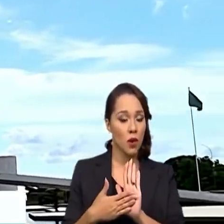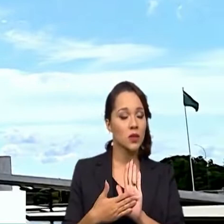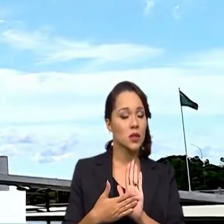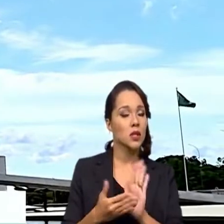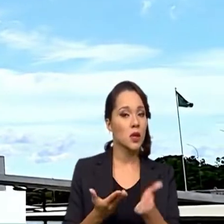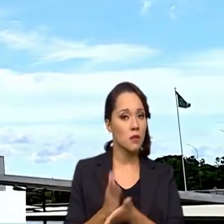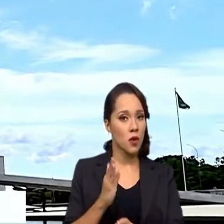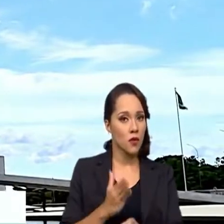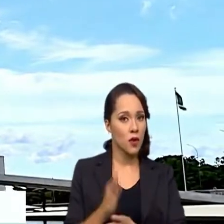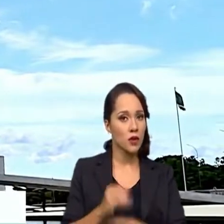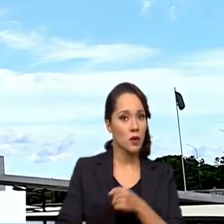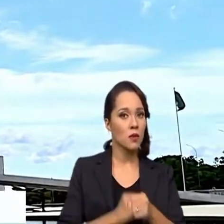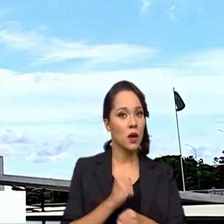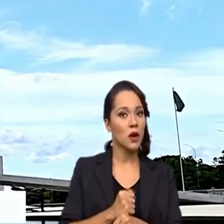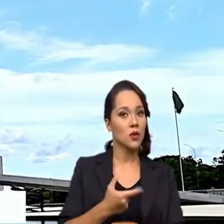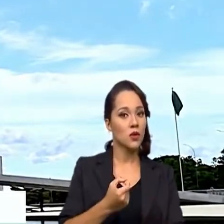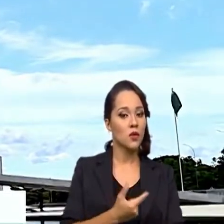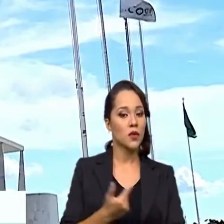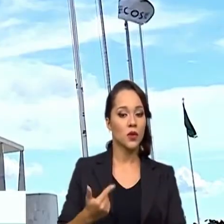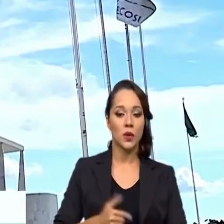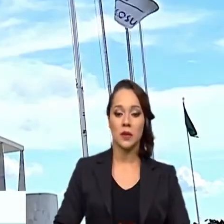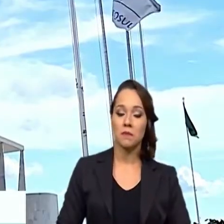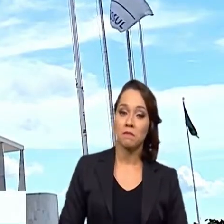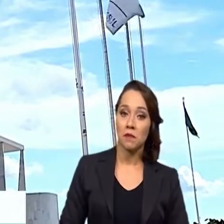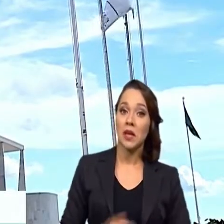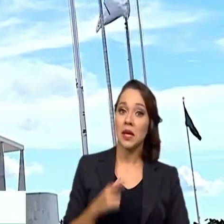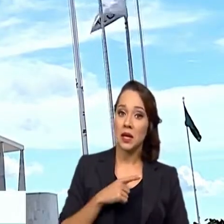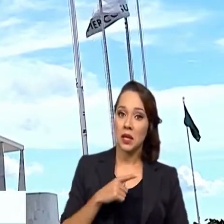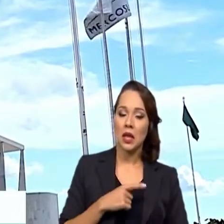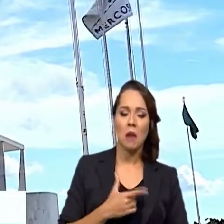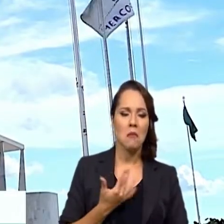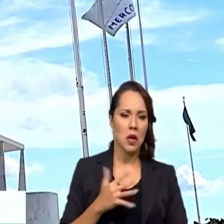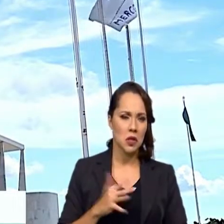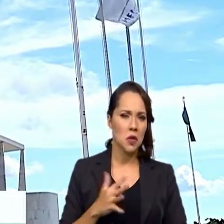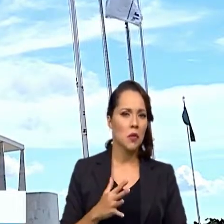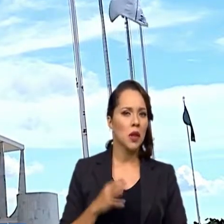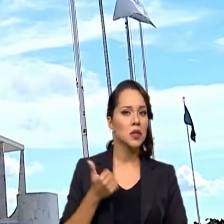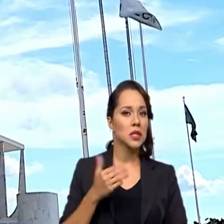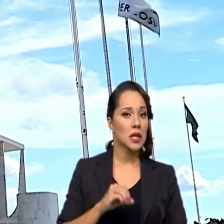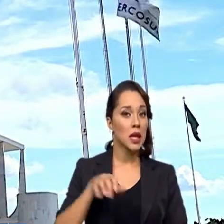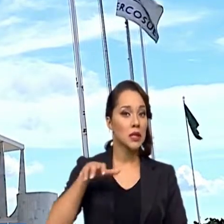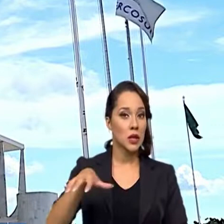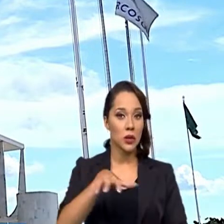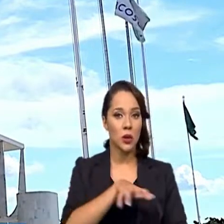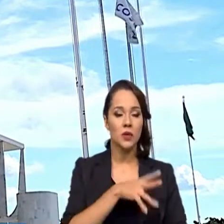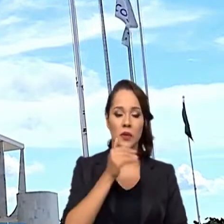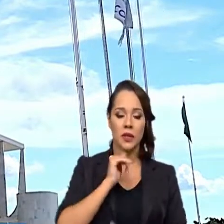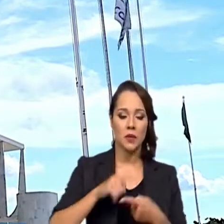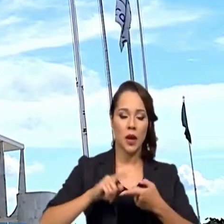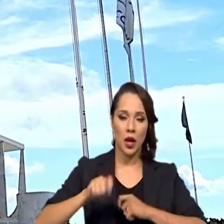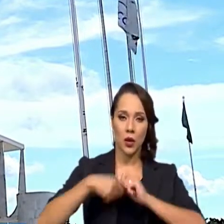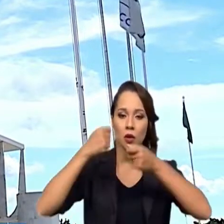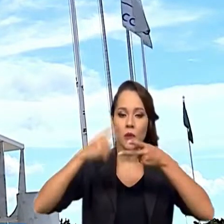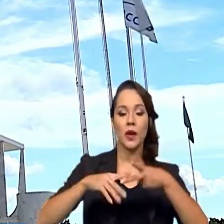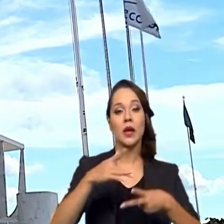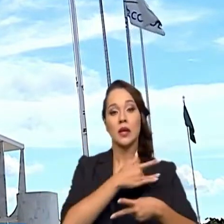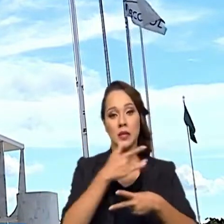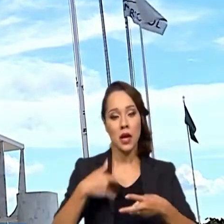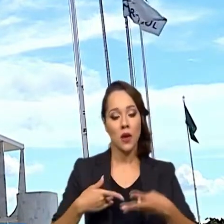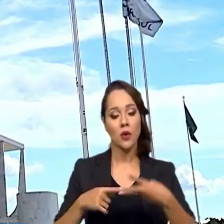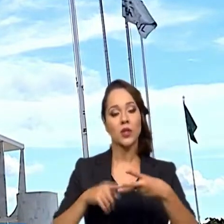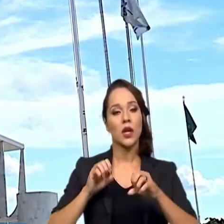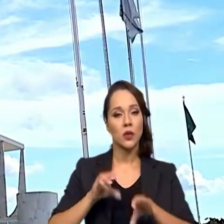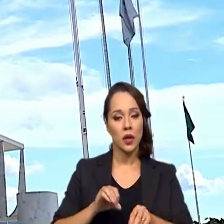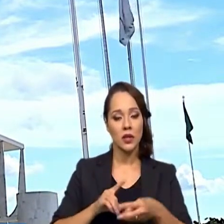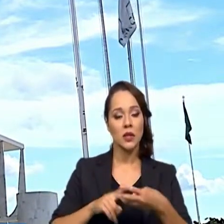serem aprovadas em 2022, que contemplam pelo menos 10 setores, como economia, saúde,